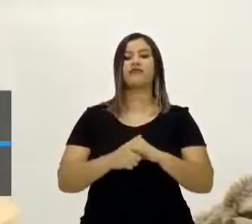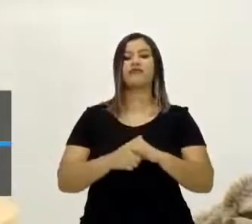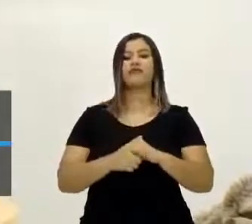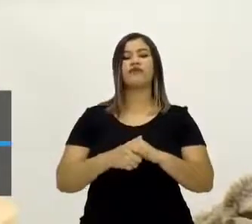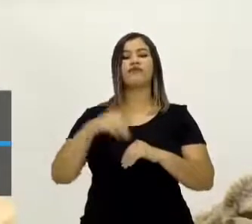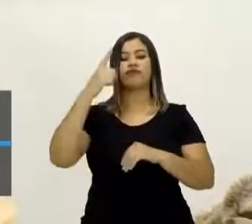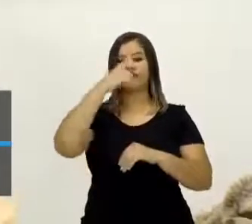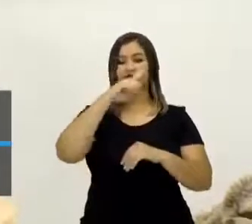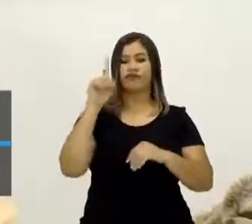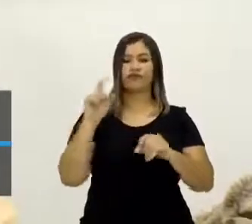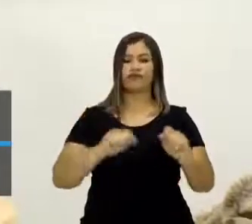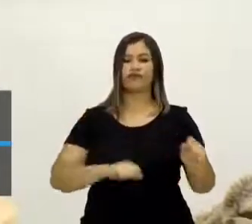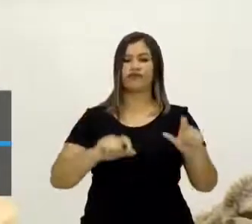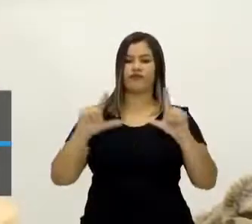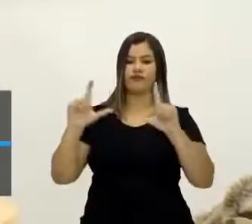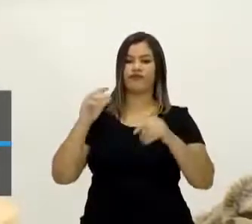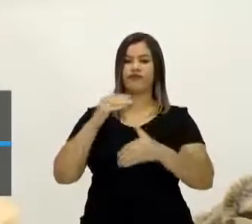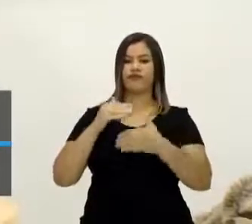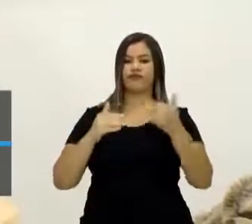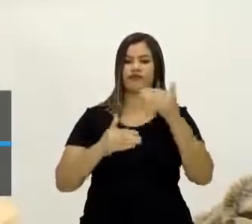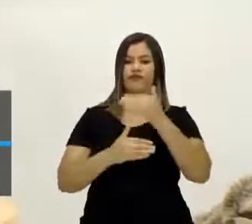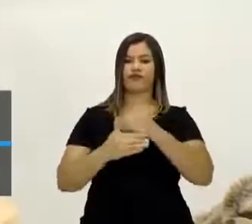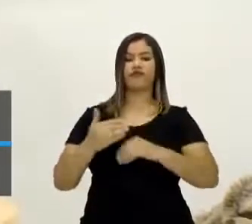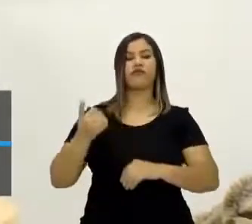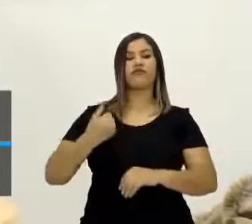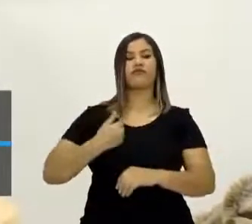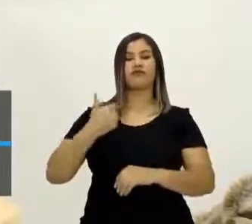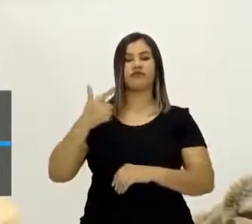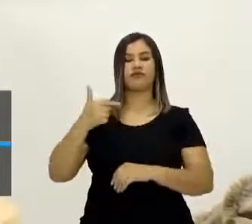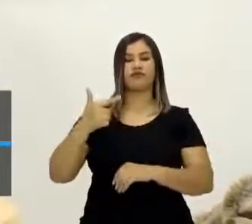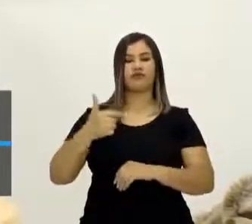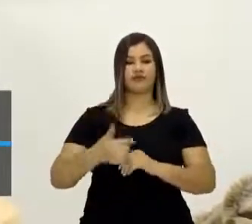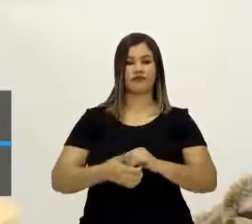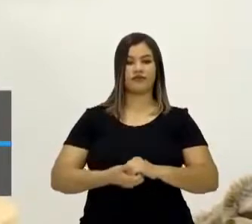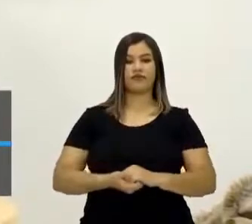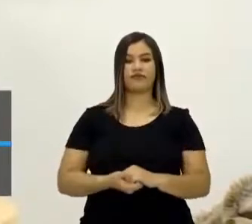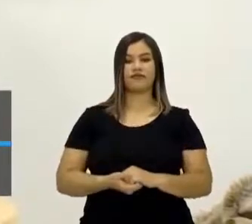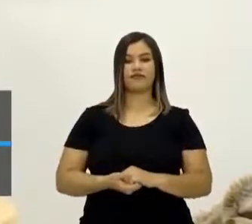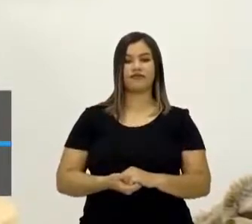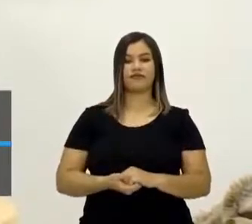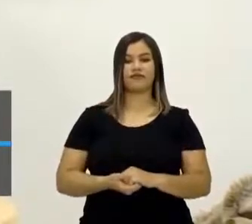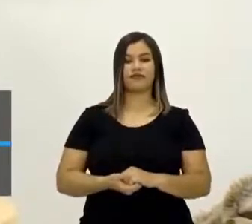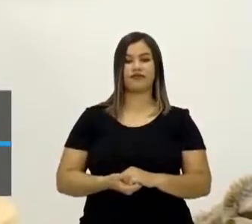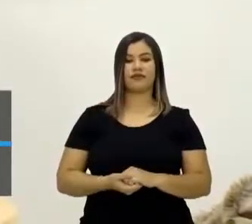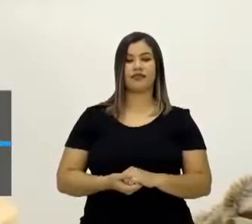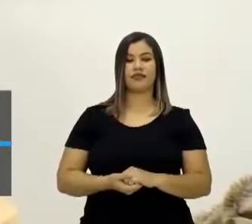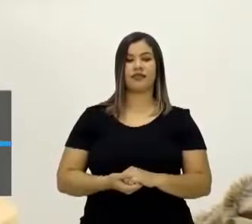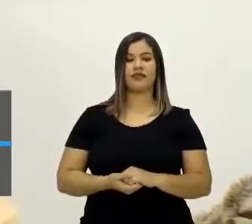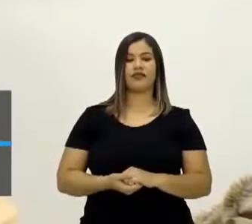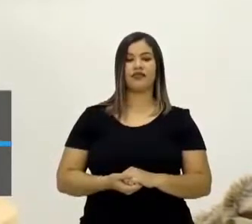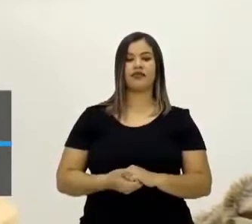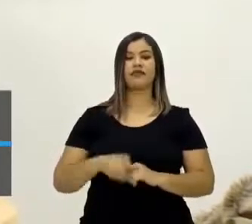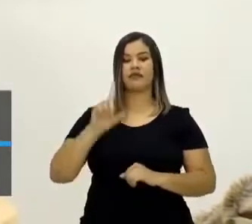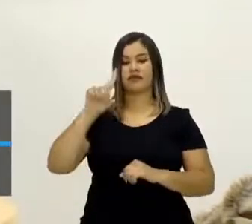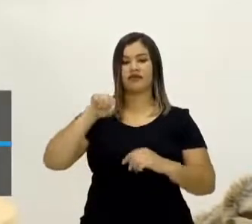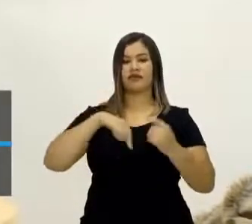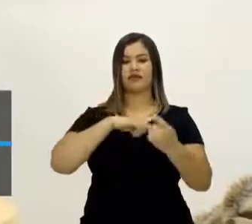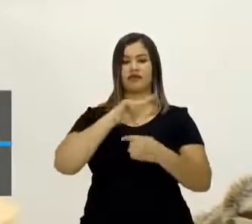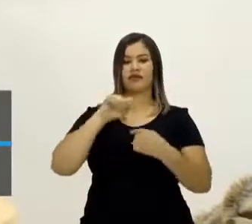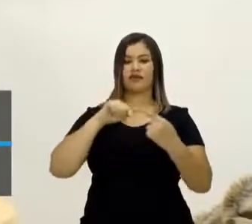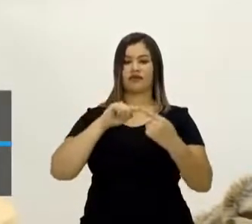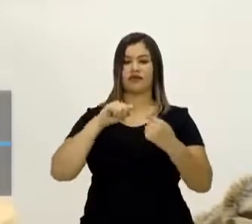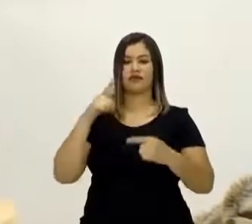por último, pode colocar o slide número 12. que também é um objetivo.